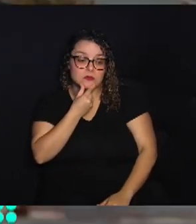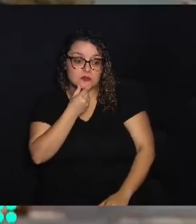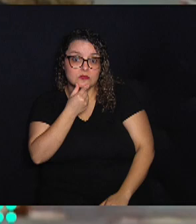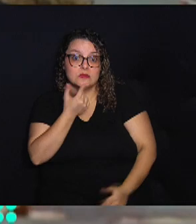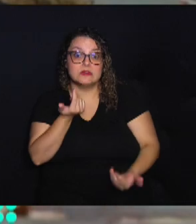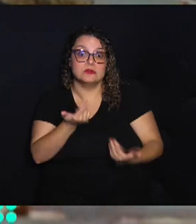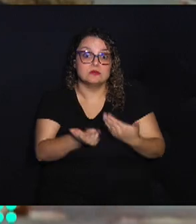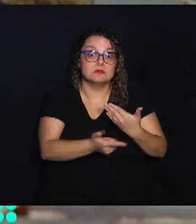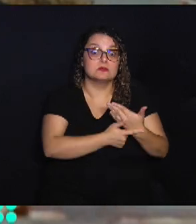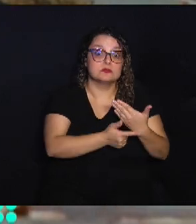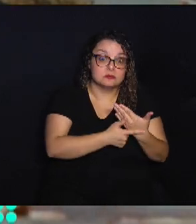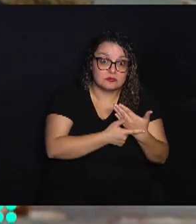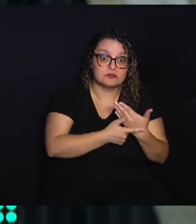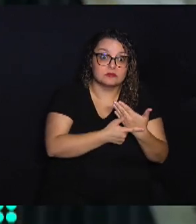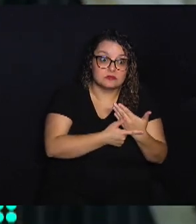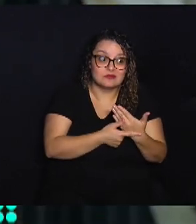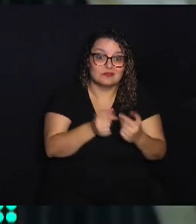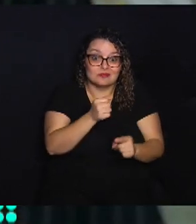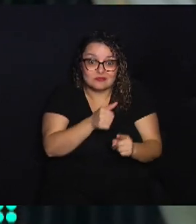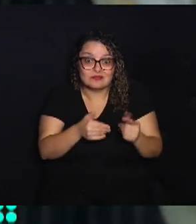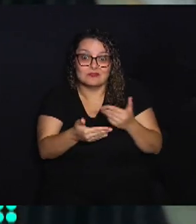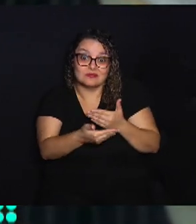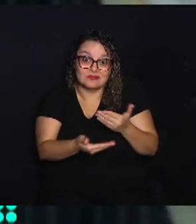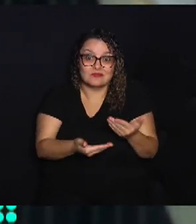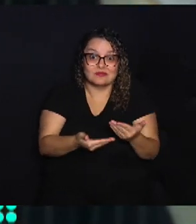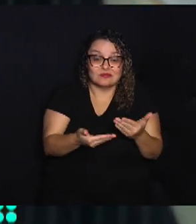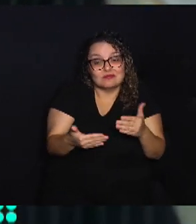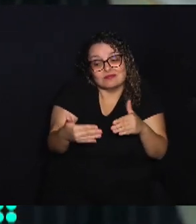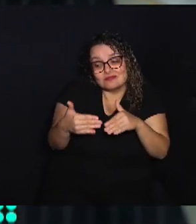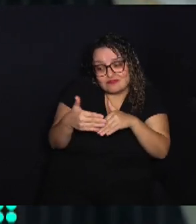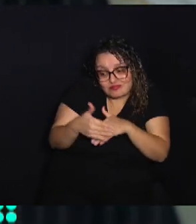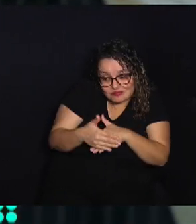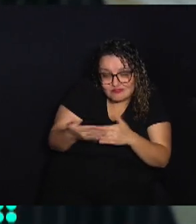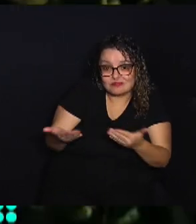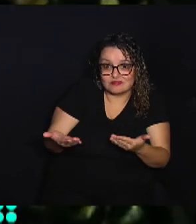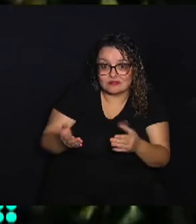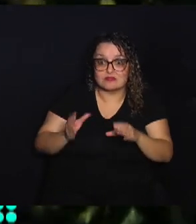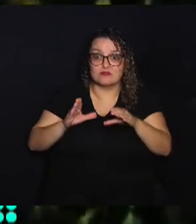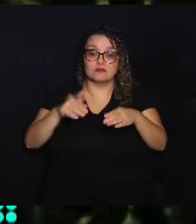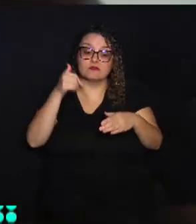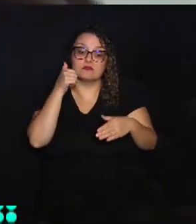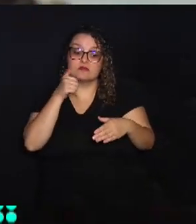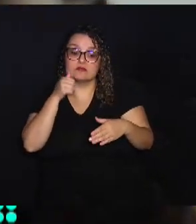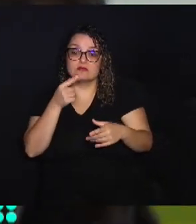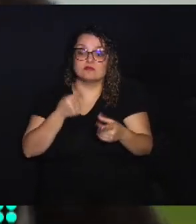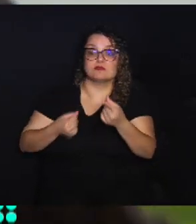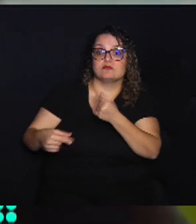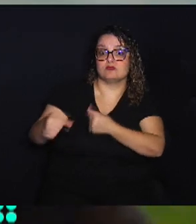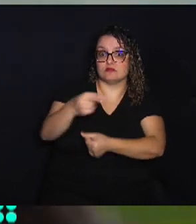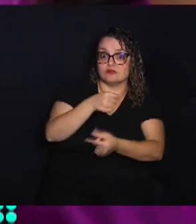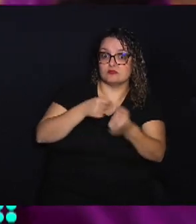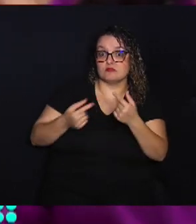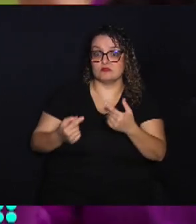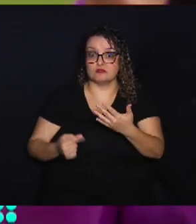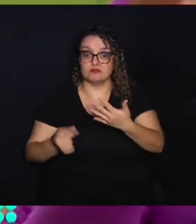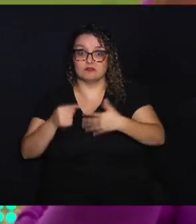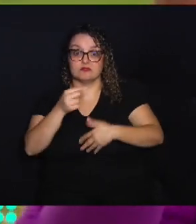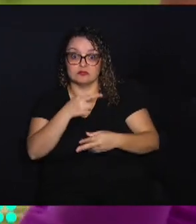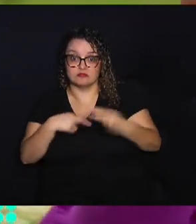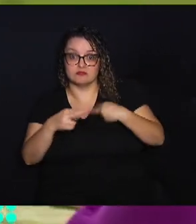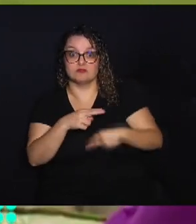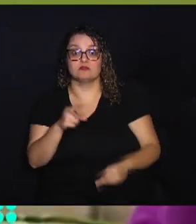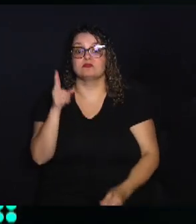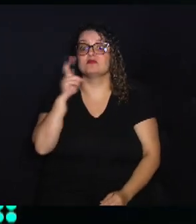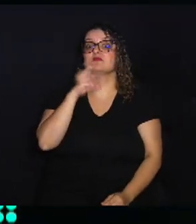os papéis de serem socialmente submissos. O Clube das Mulheres de Negócios aborda questões